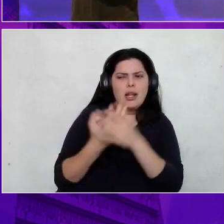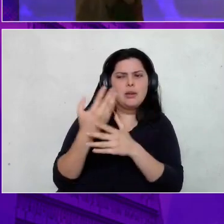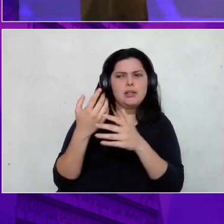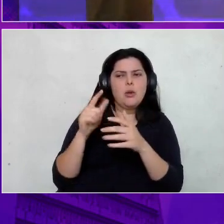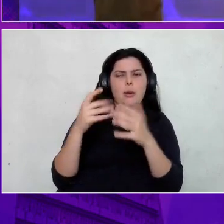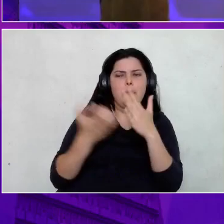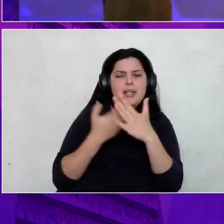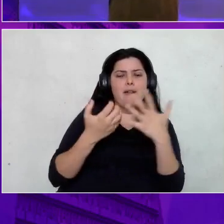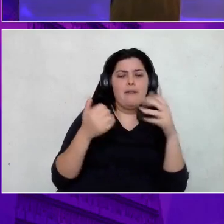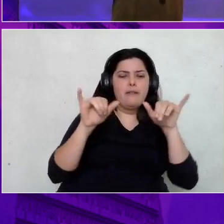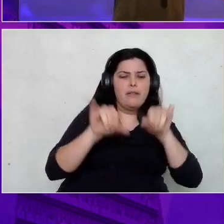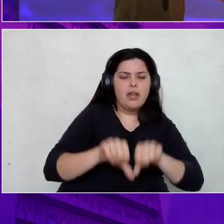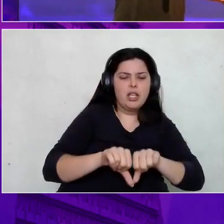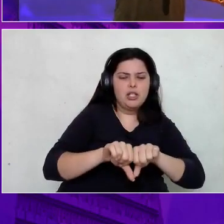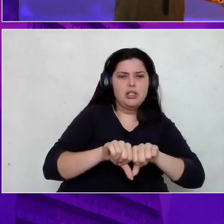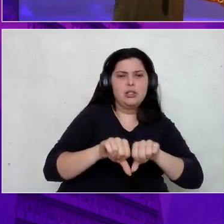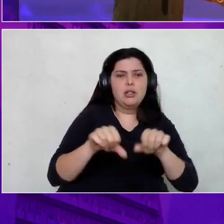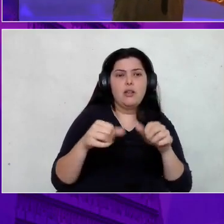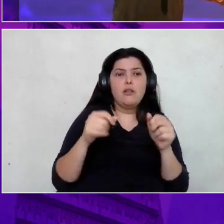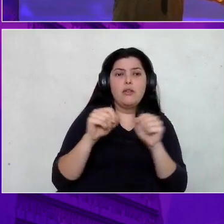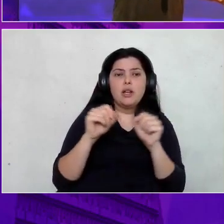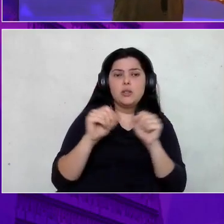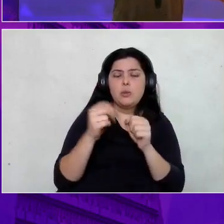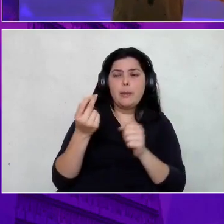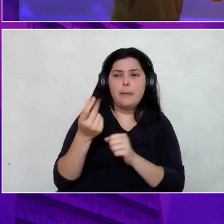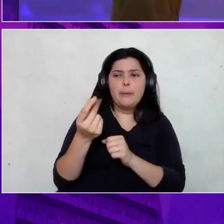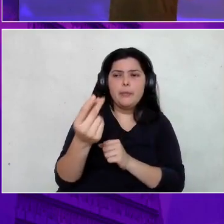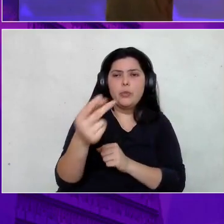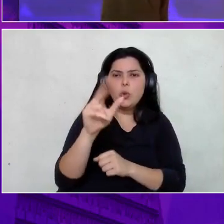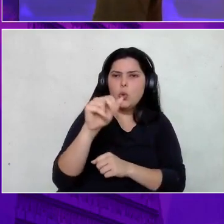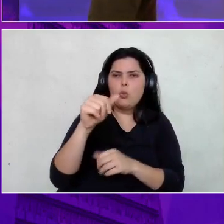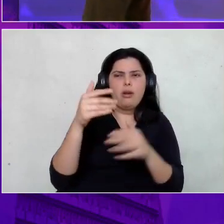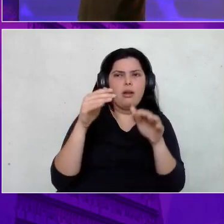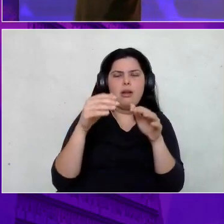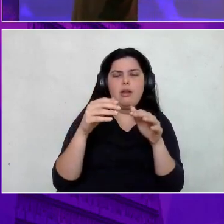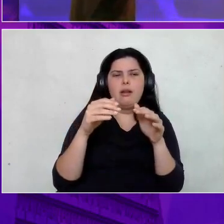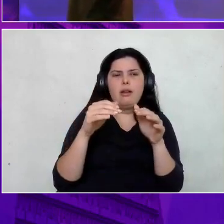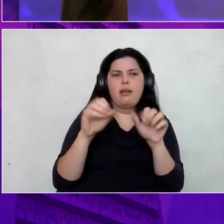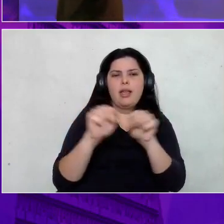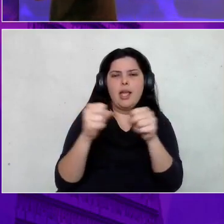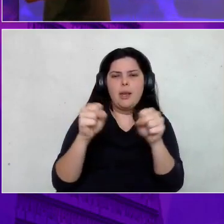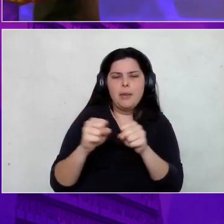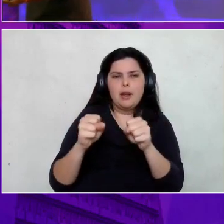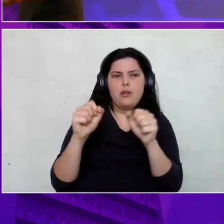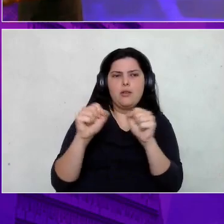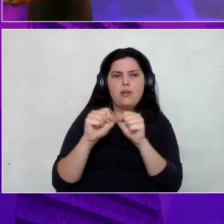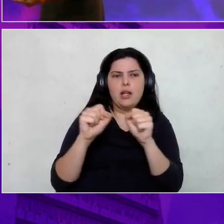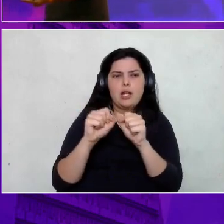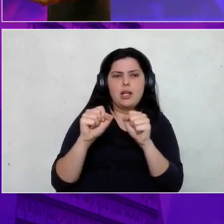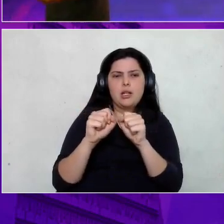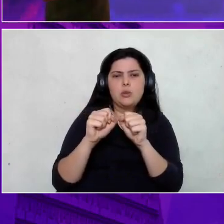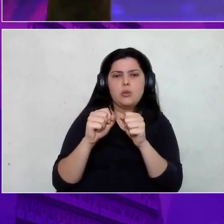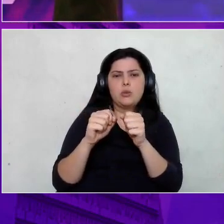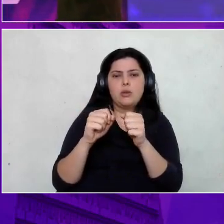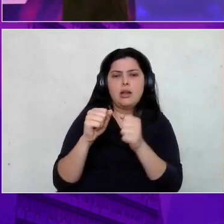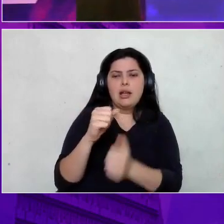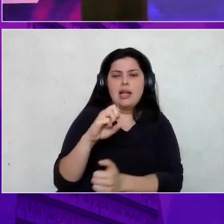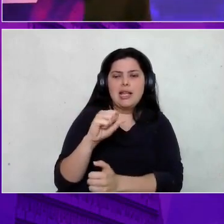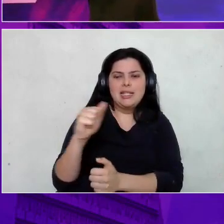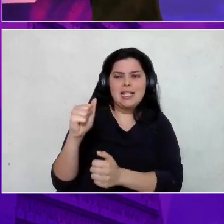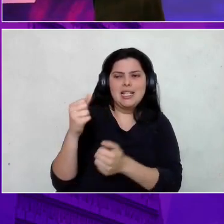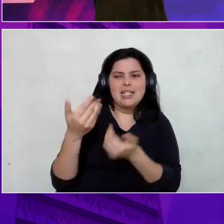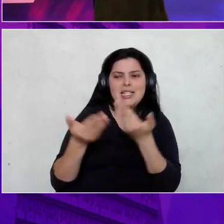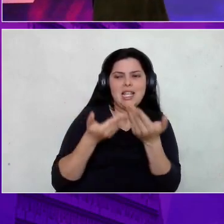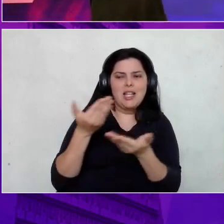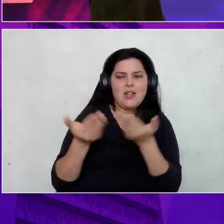uma geladeira infinita. É uma geladeira que eu coloco as a service, sim? E aí, basicamente,